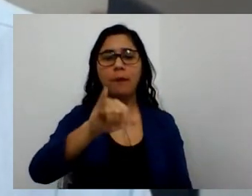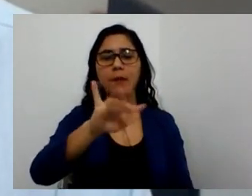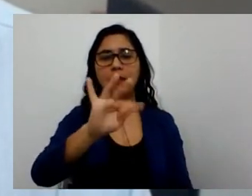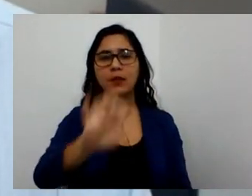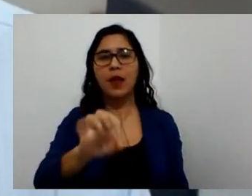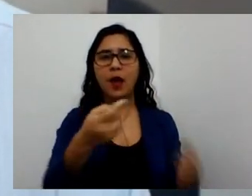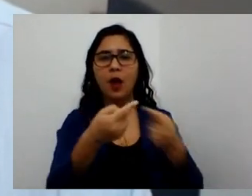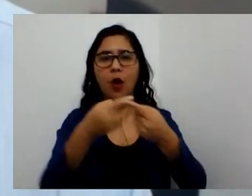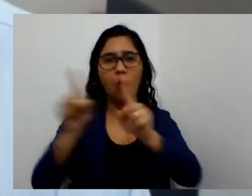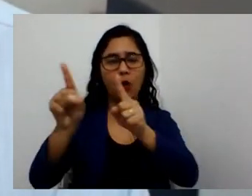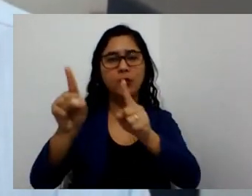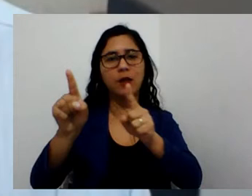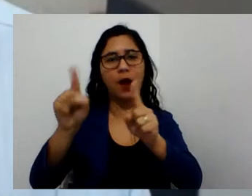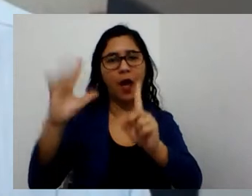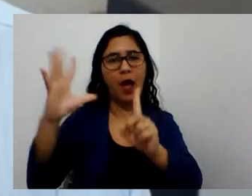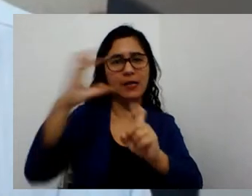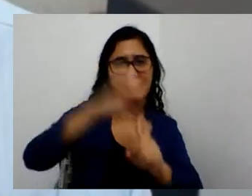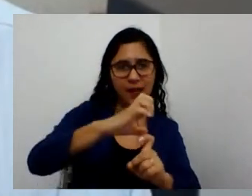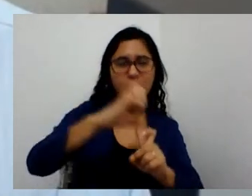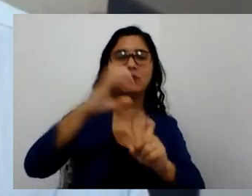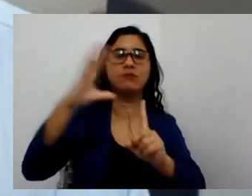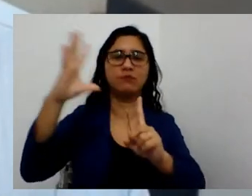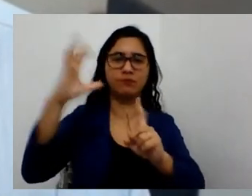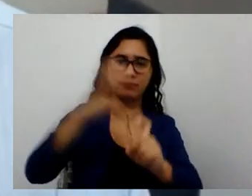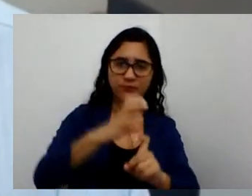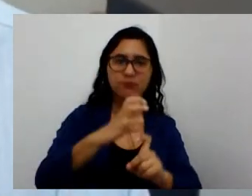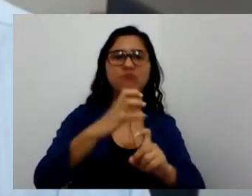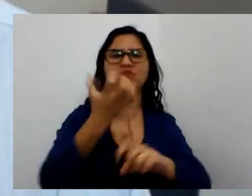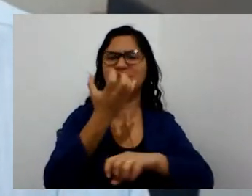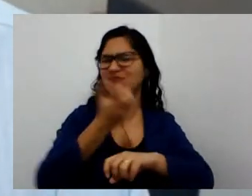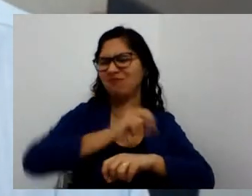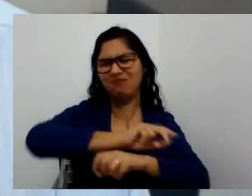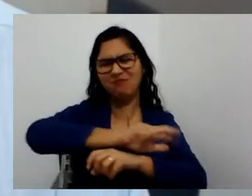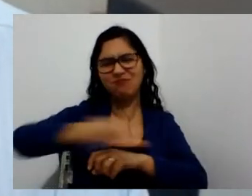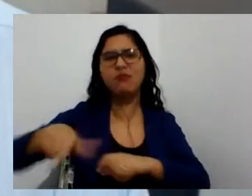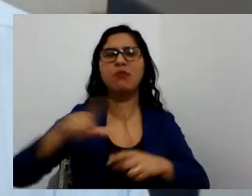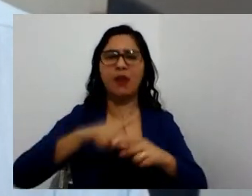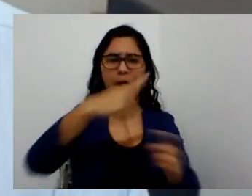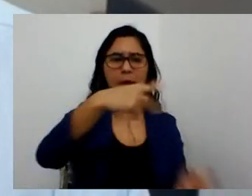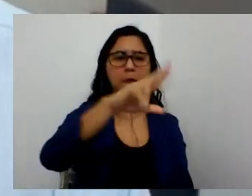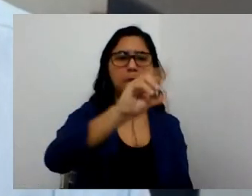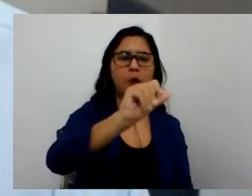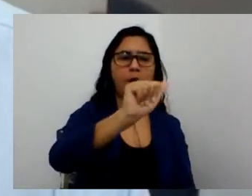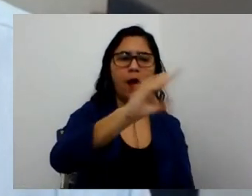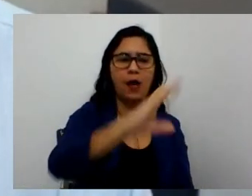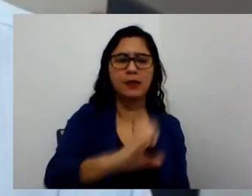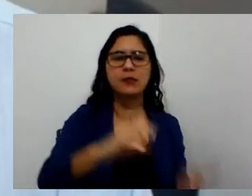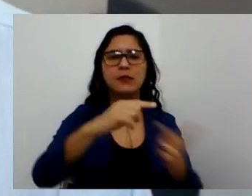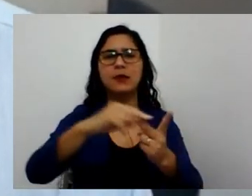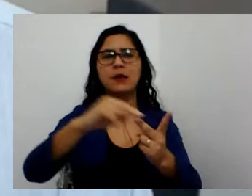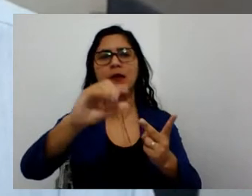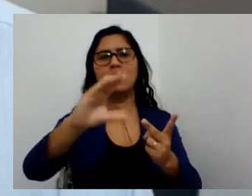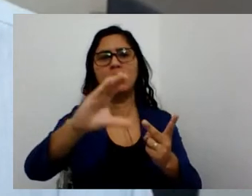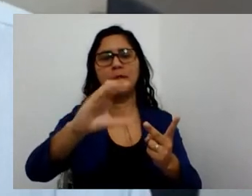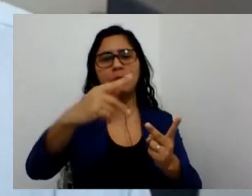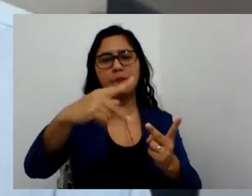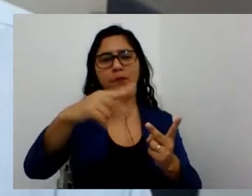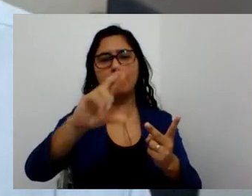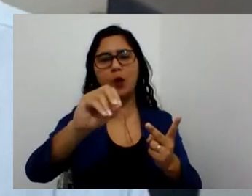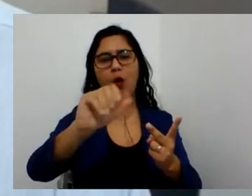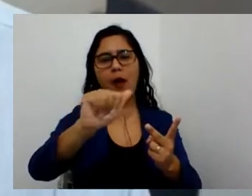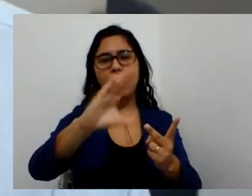moral, multidisciplinar, que envolveria PROAS, SEAB e PROGP. Teria que